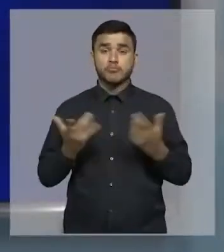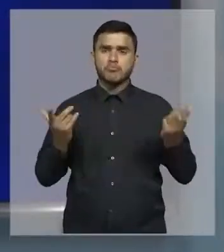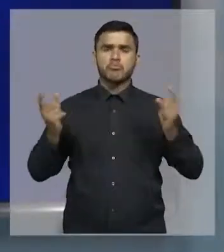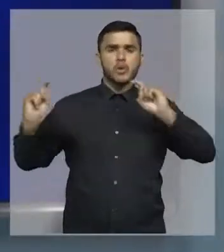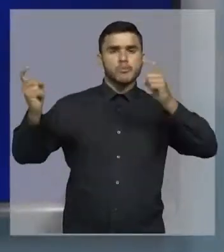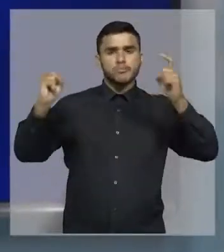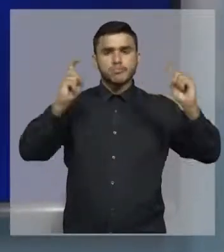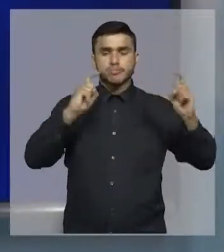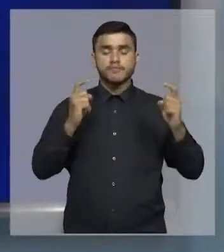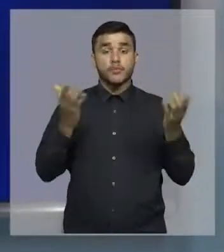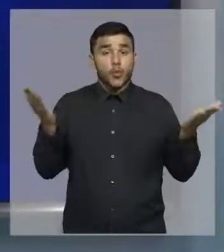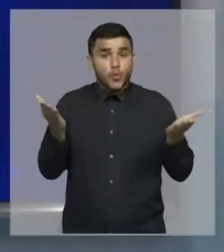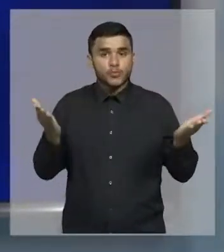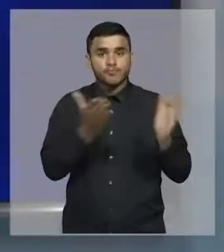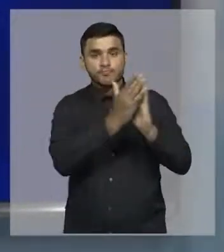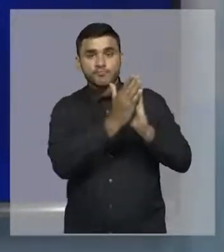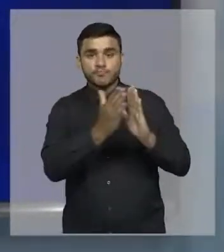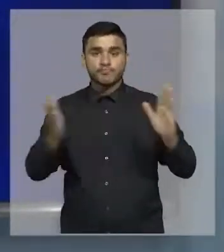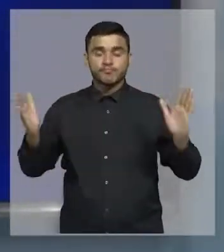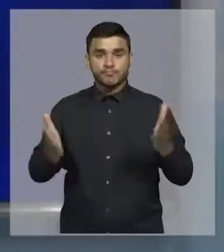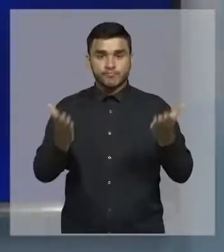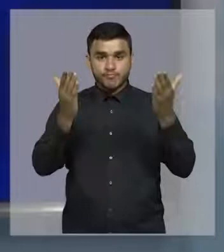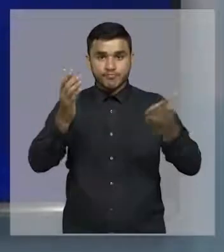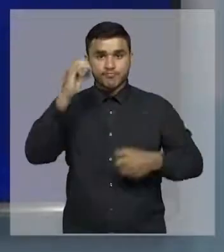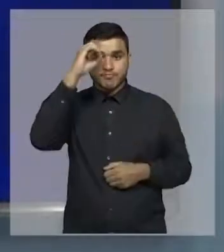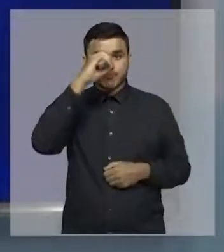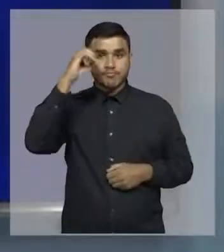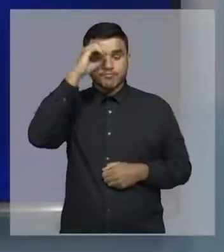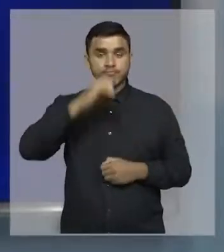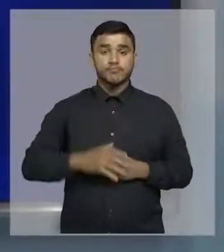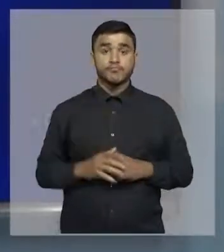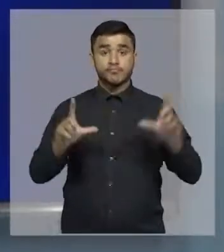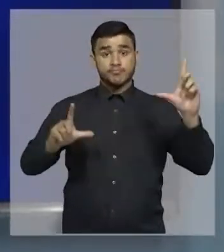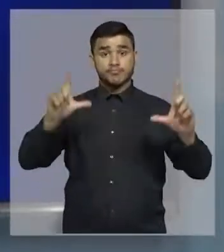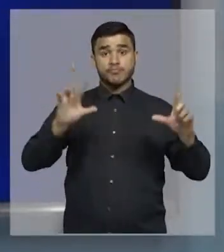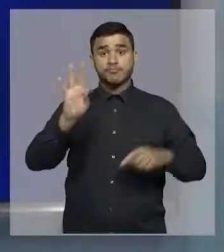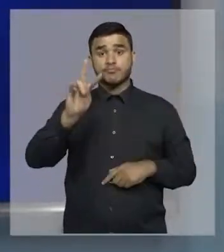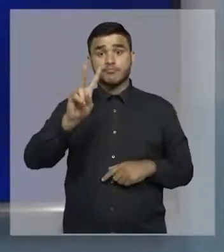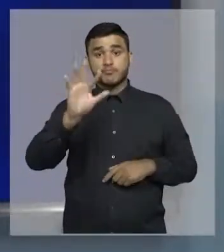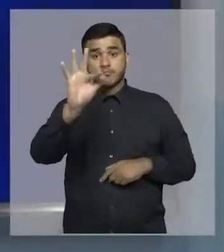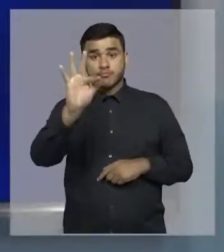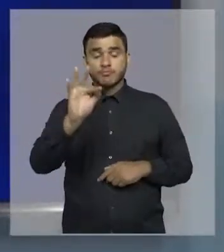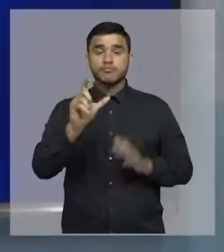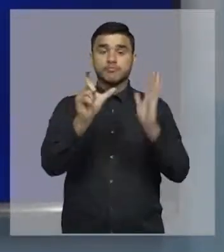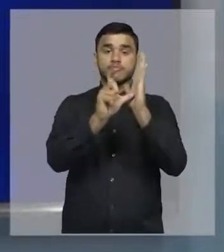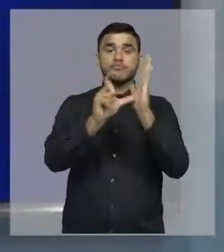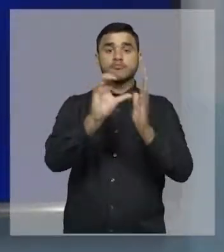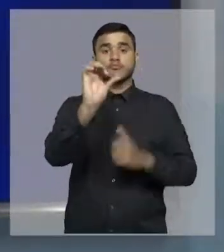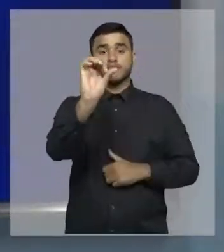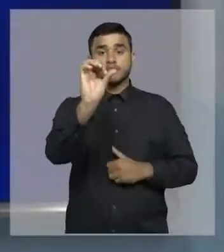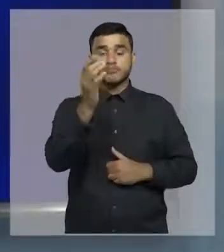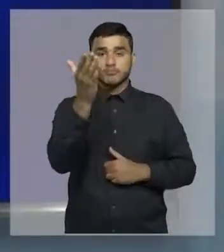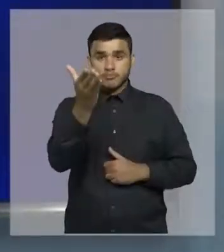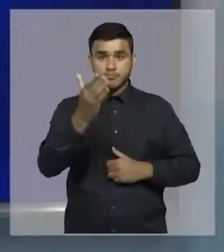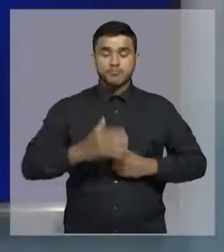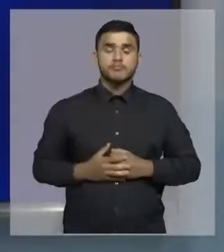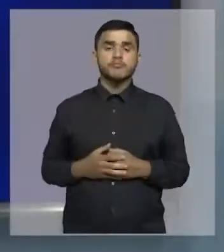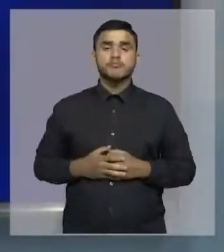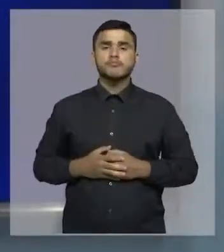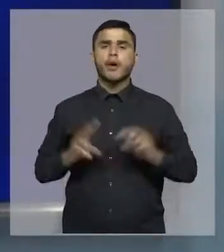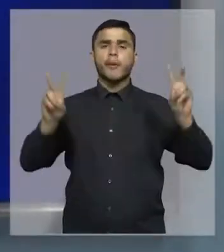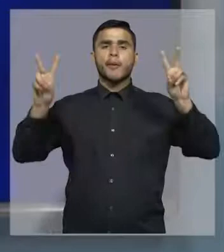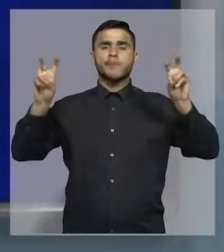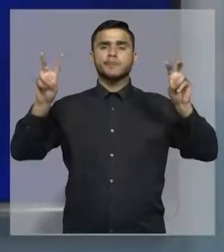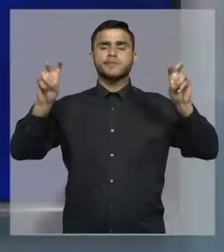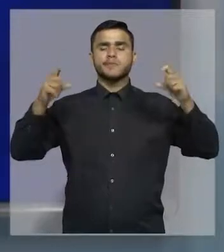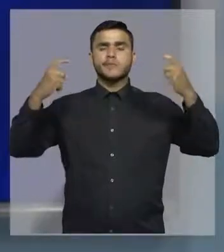outras questões que estamos iniciando mais uma edição do programa Observatório pela TV Fortaleza, canal 6 da Multiplay. E para abordarmos os vários